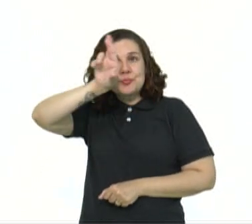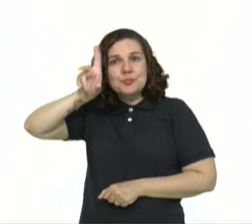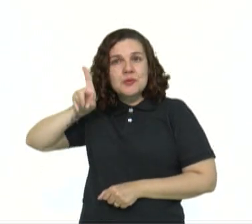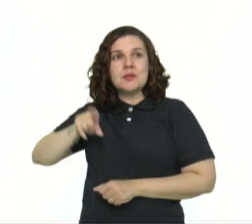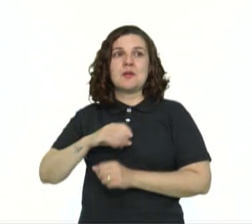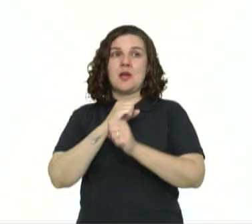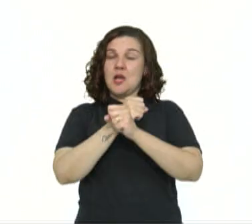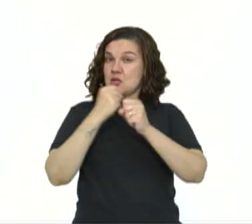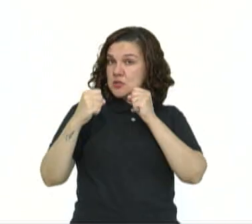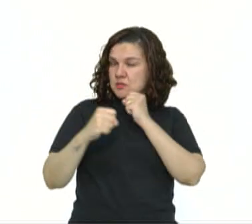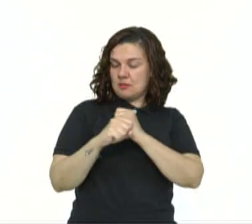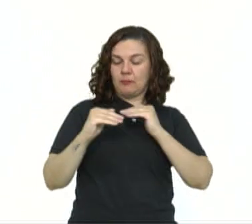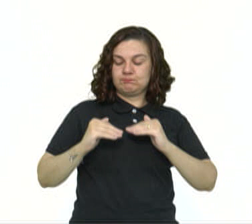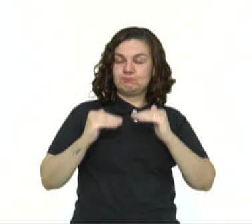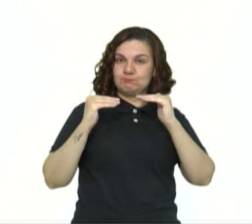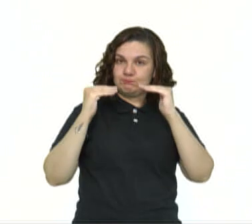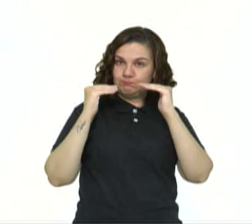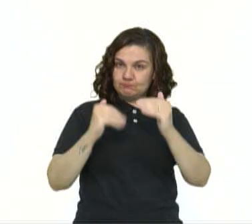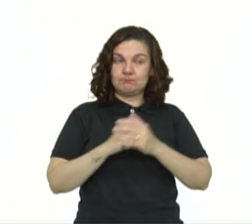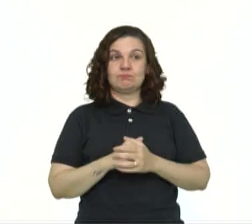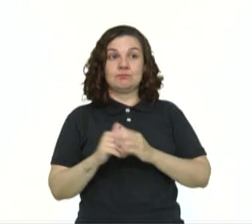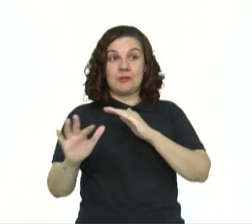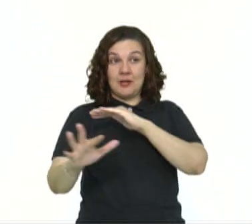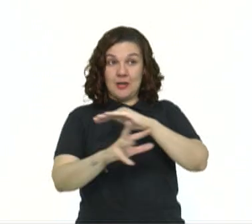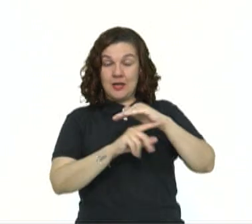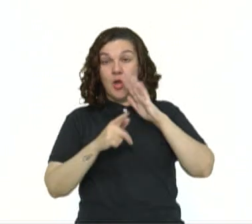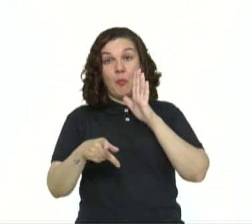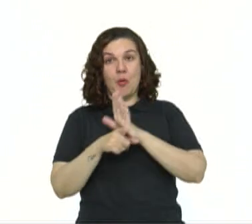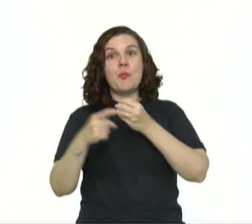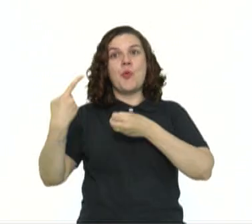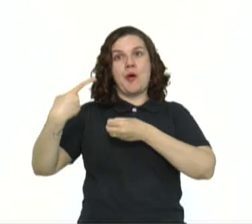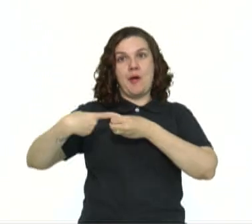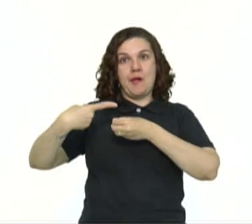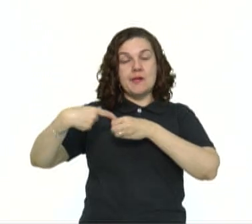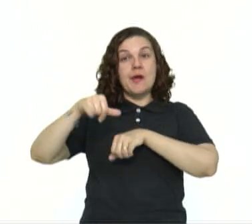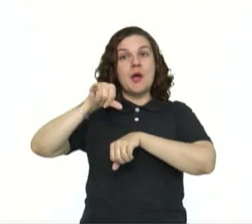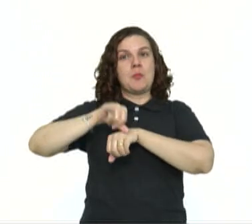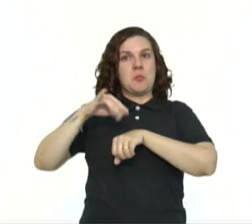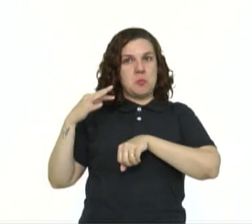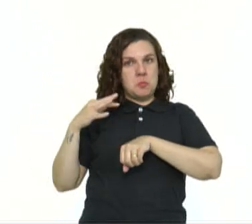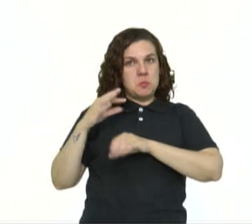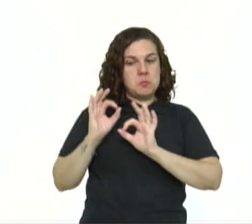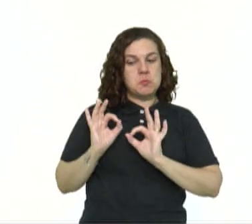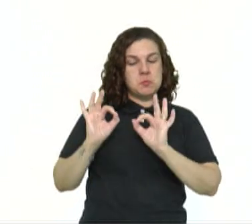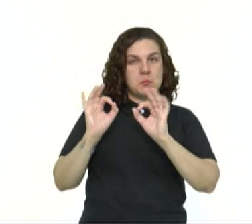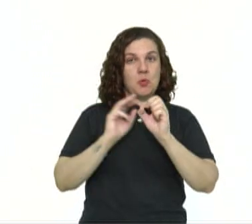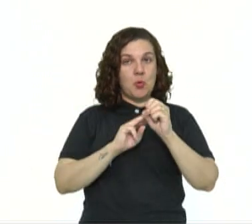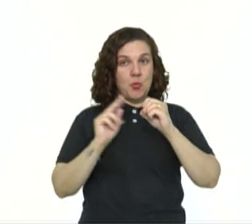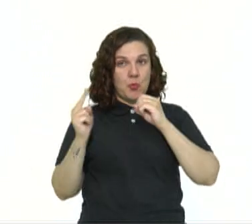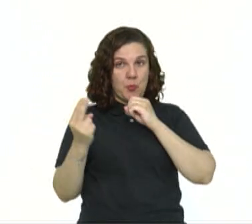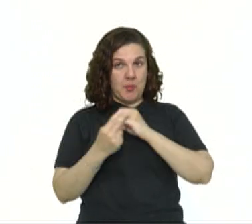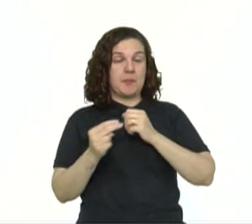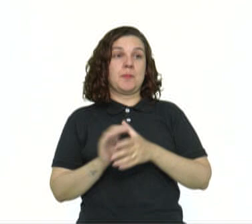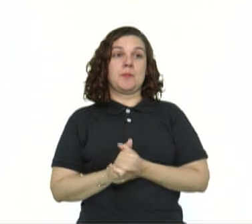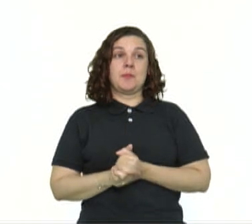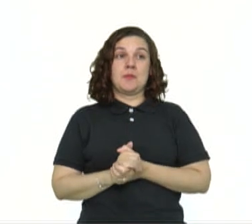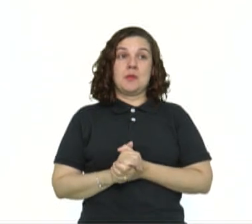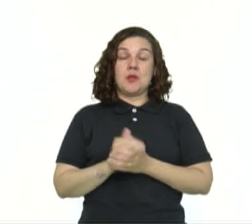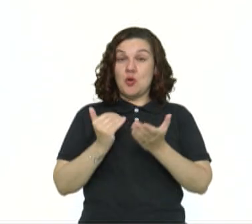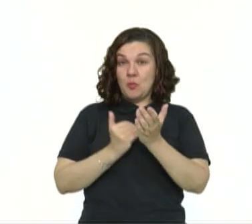sociedade hierarquizada, capital urbanizada, império formado no século